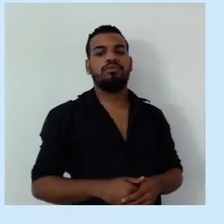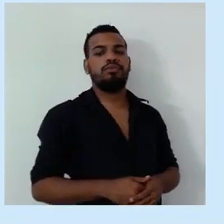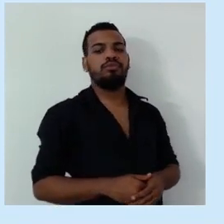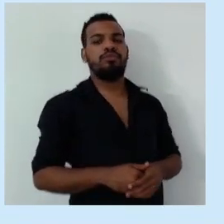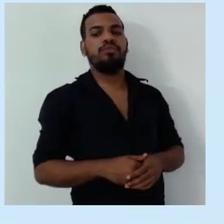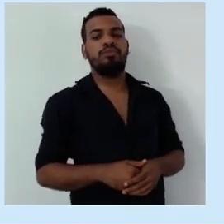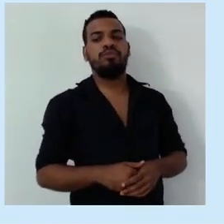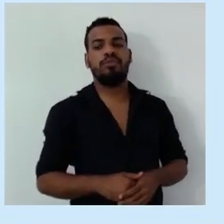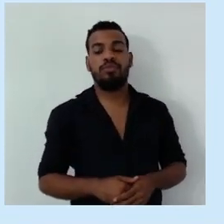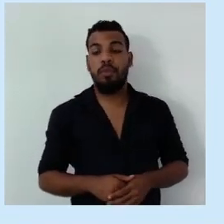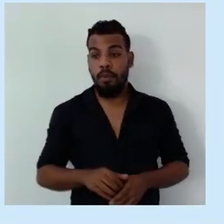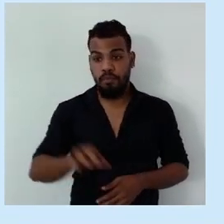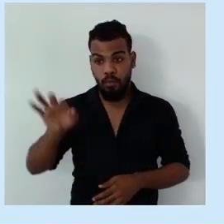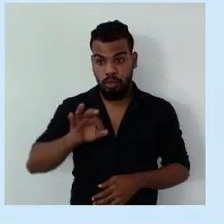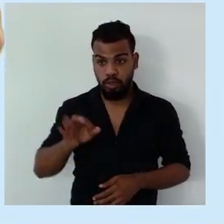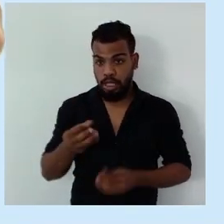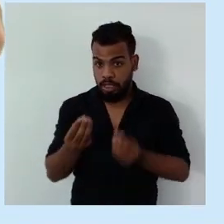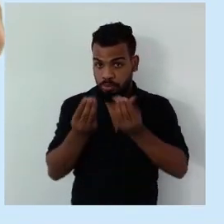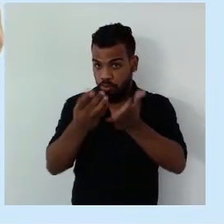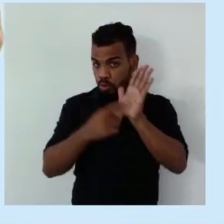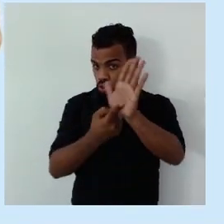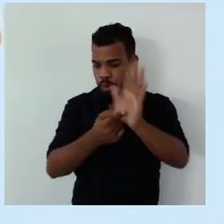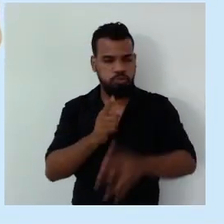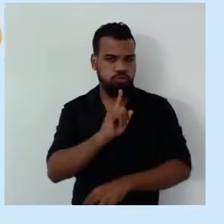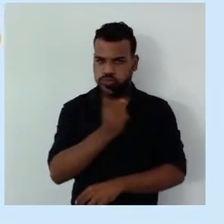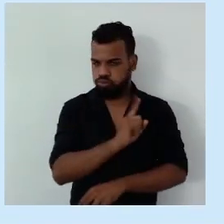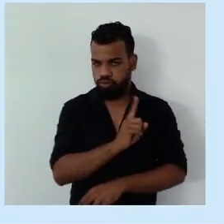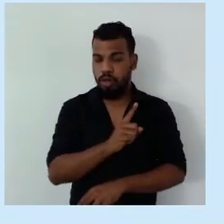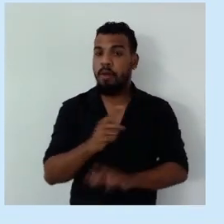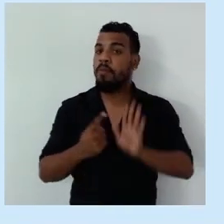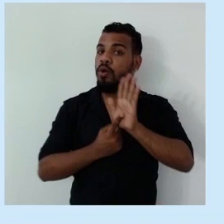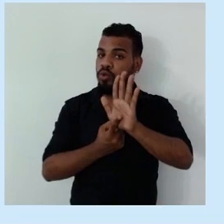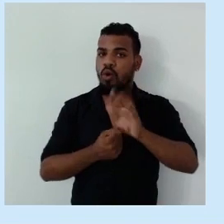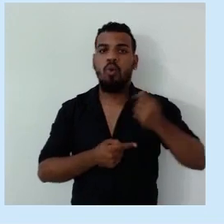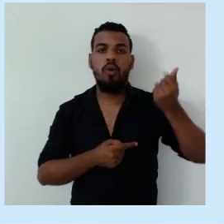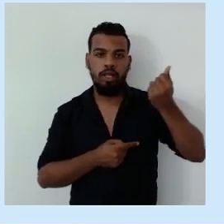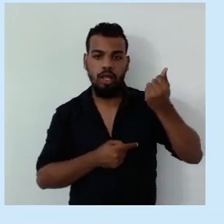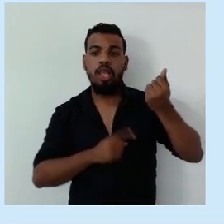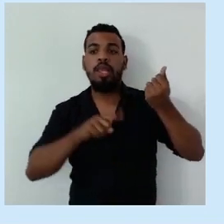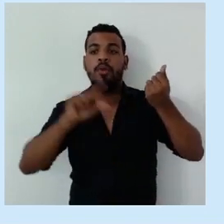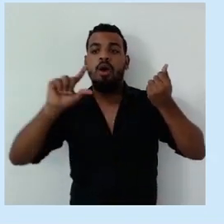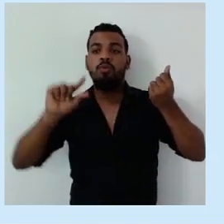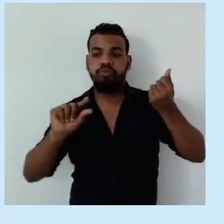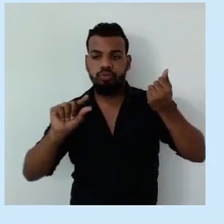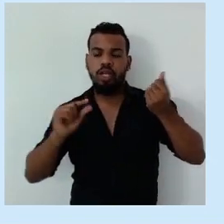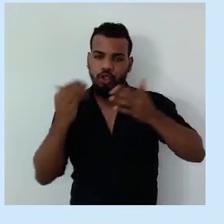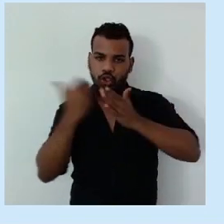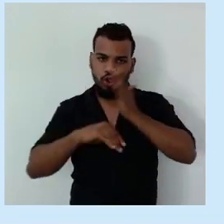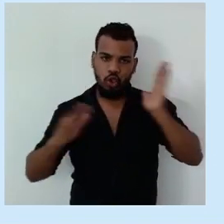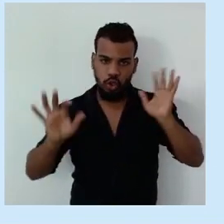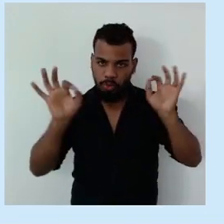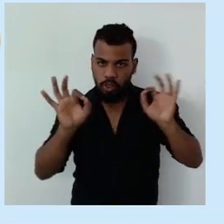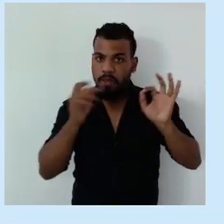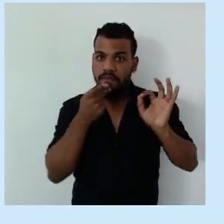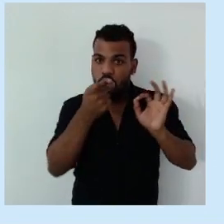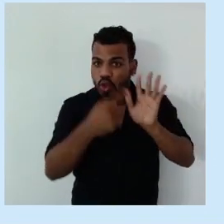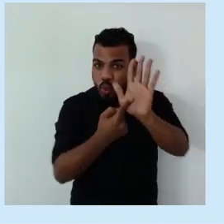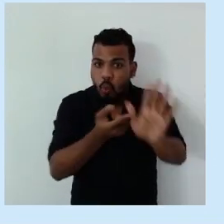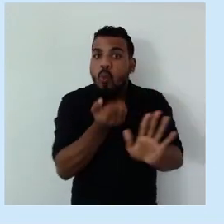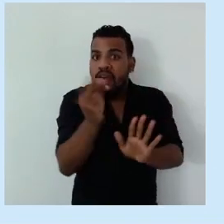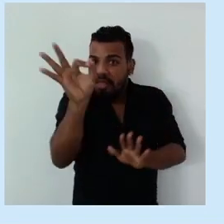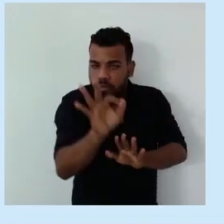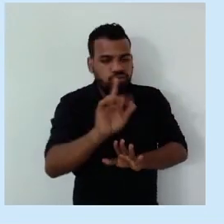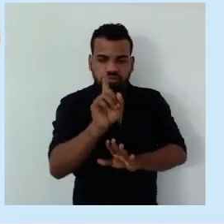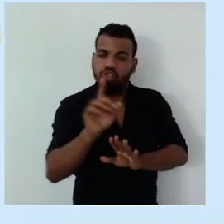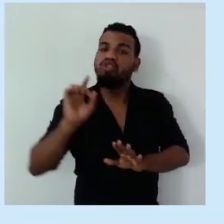deu porcentagem. Ele disse que teve um valor, teve uma redução, foi aplicado um desconto, uma porcentagem de desconto, e chegou